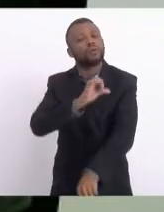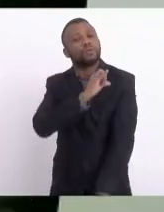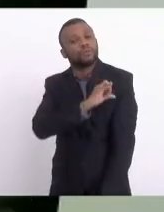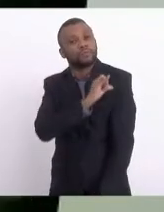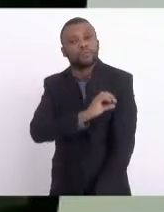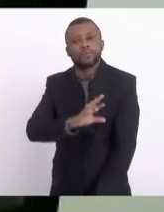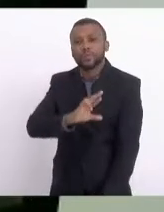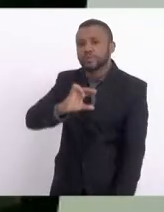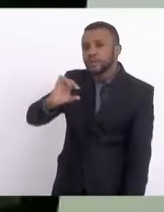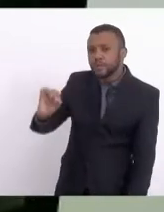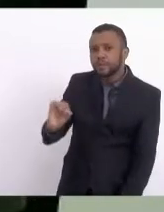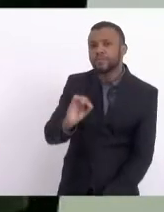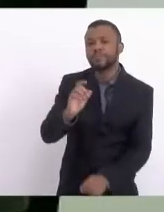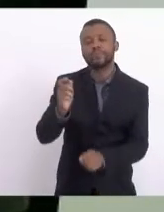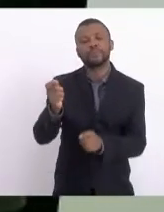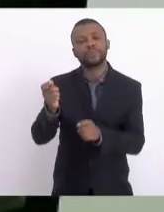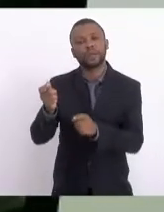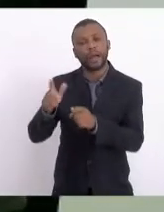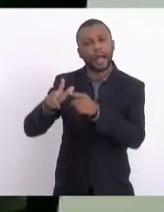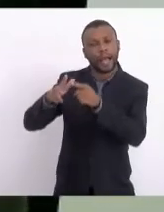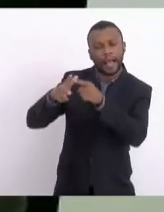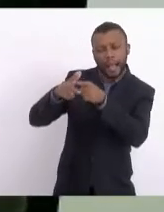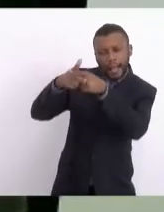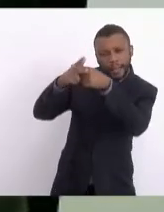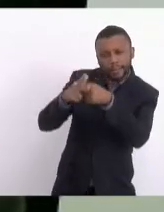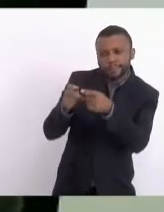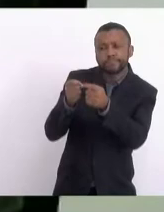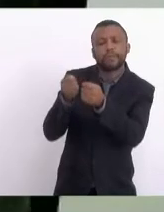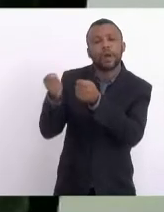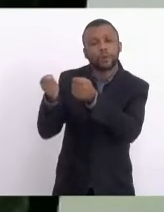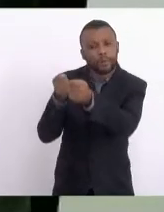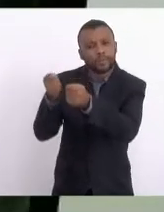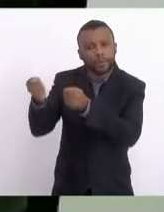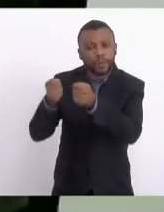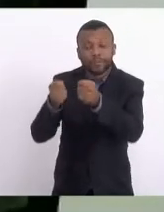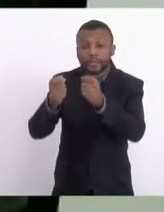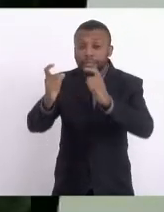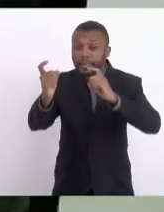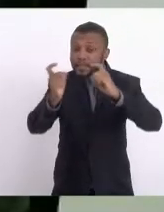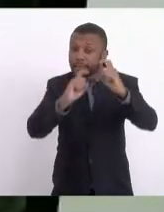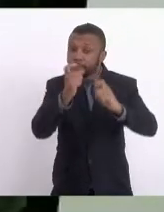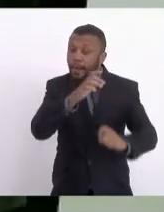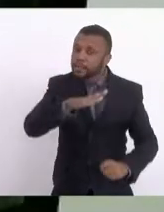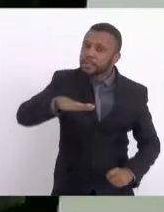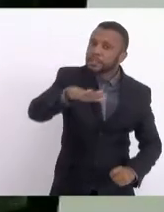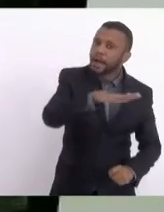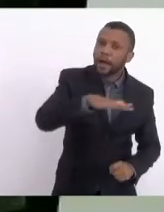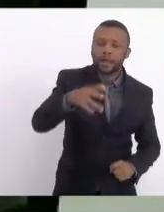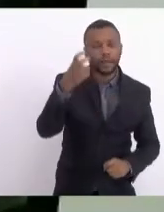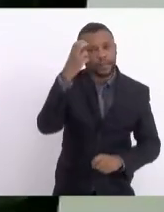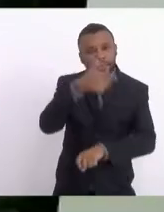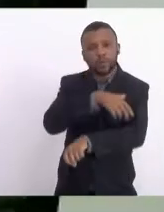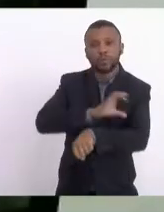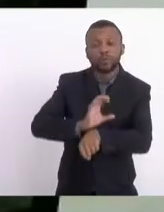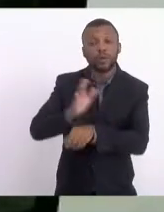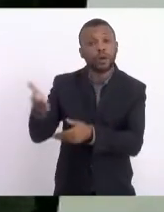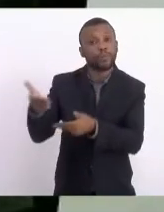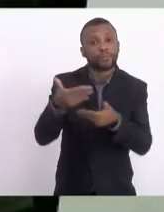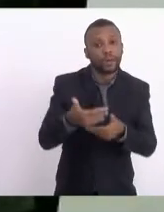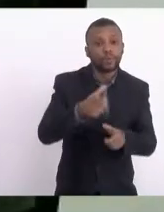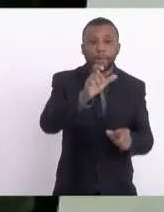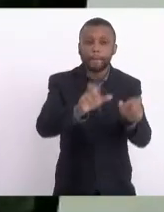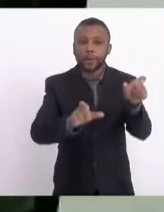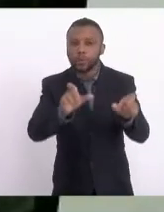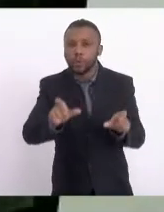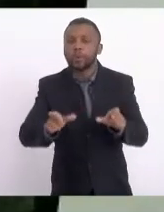regulamentando com esses conceitos que podiam ser nascer desse debate na cultura com os especialistas no